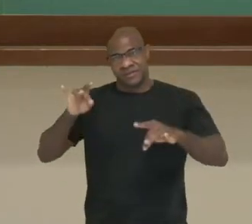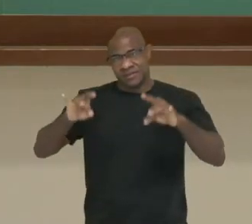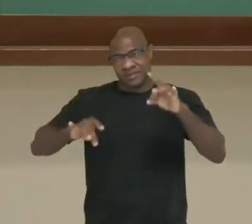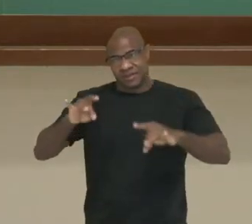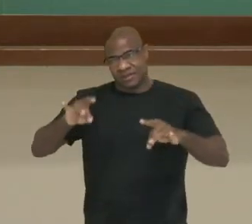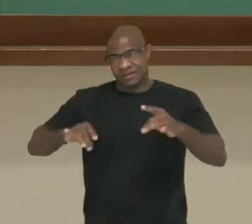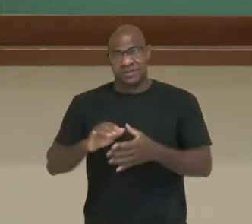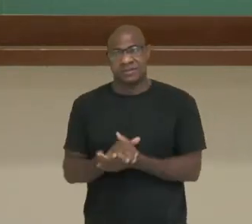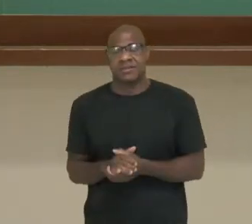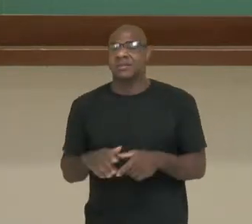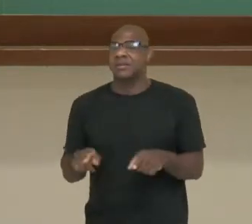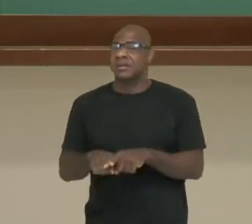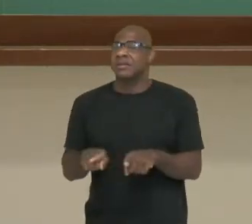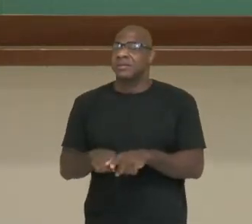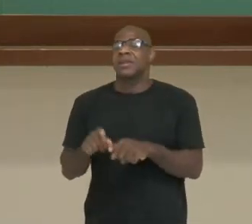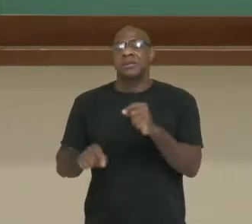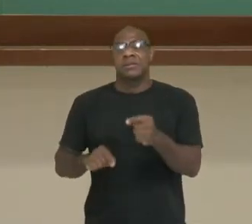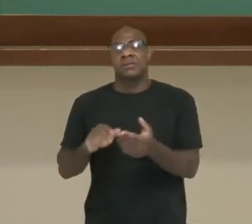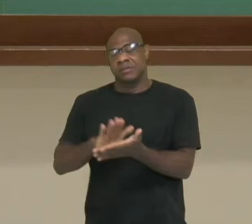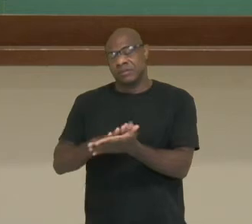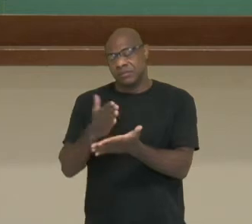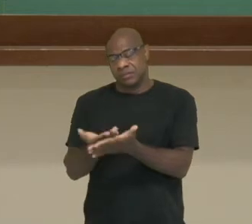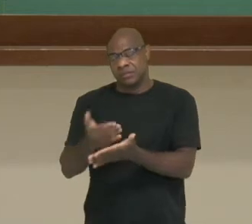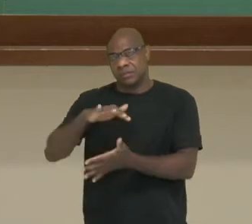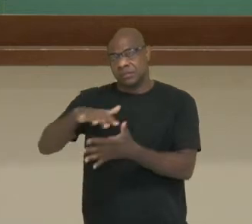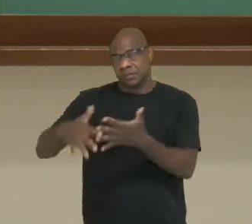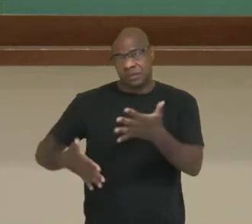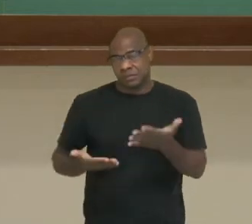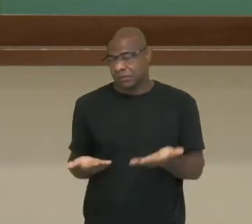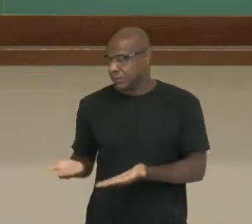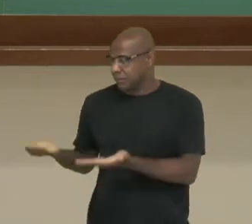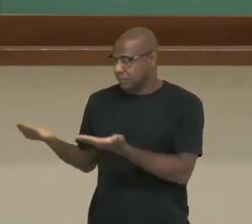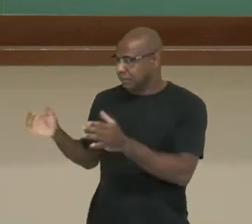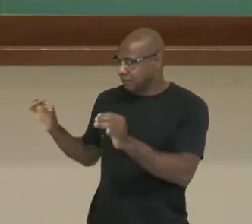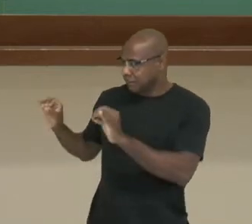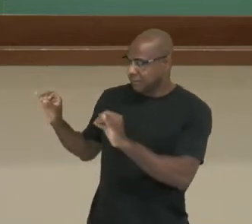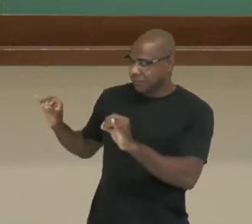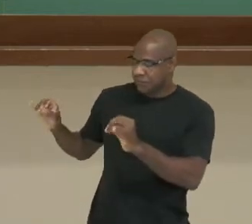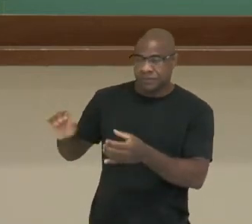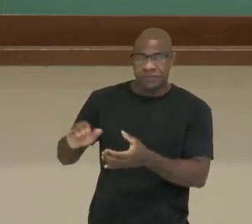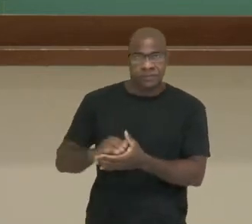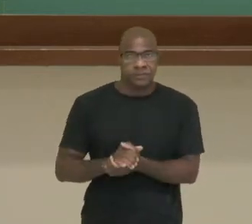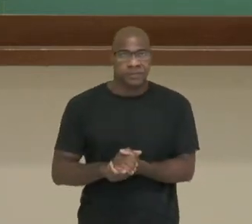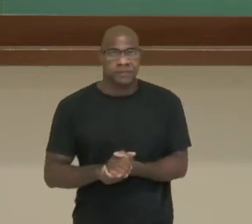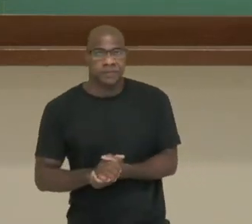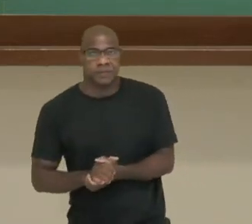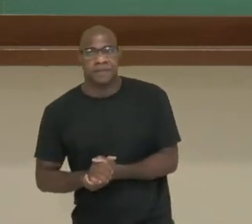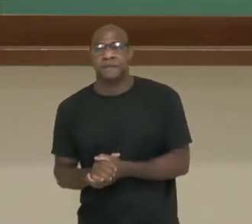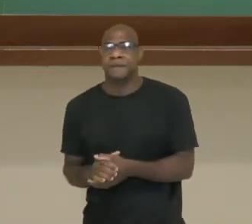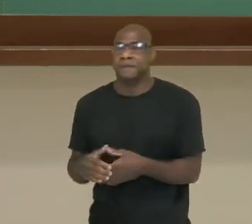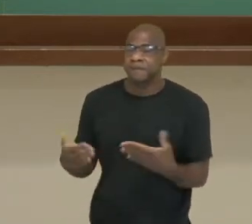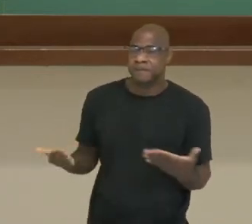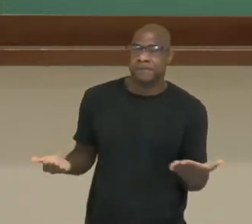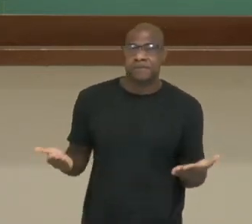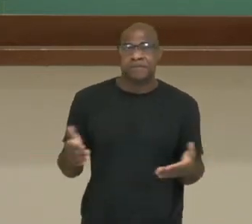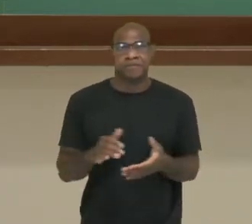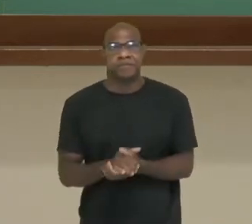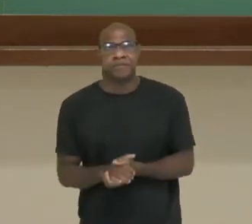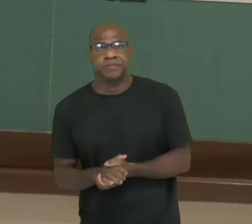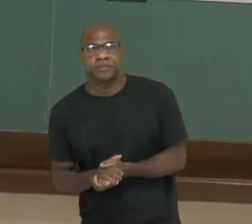com vocês e o nosso querido intérprete Val aqui com a gente. Oi, Val! Vamos juntos? Vamos